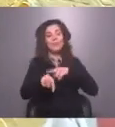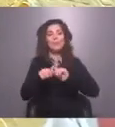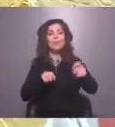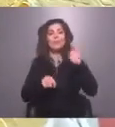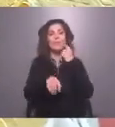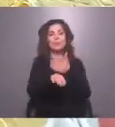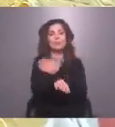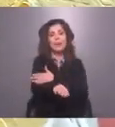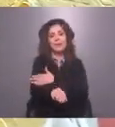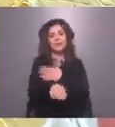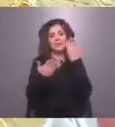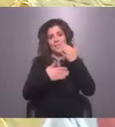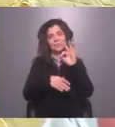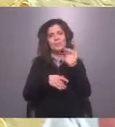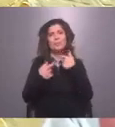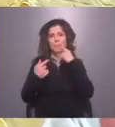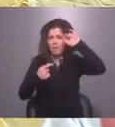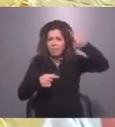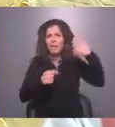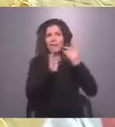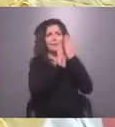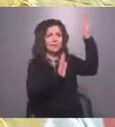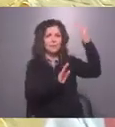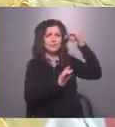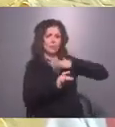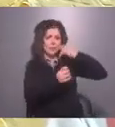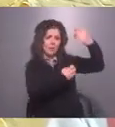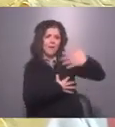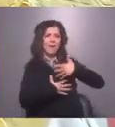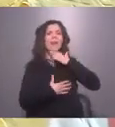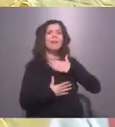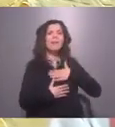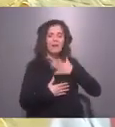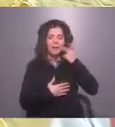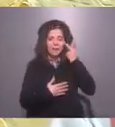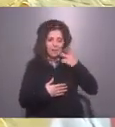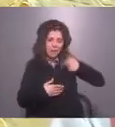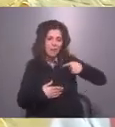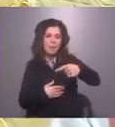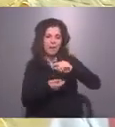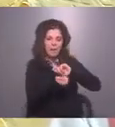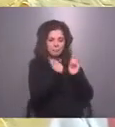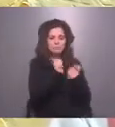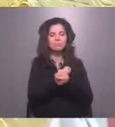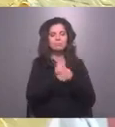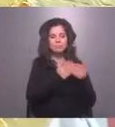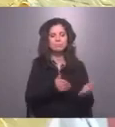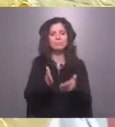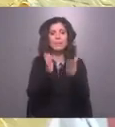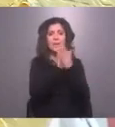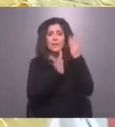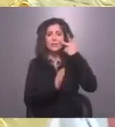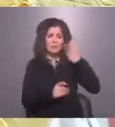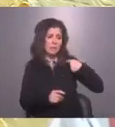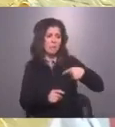somos amados por Deus. Que Deus sustenta o nosso caminho de conversão. Que Deus nos acompanha em todos os momentos da